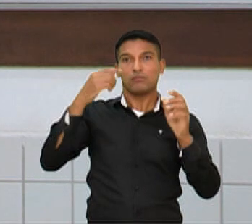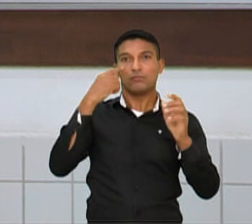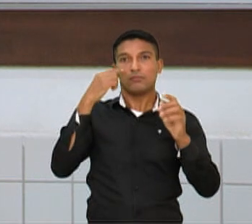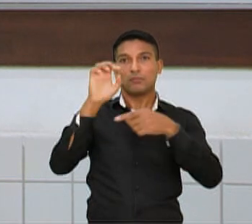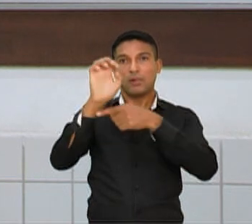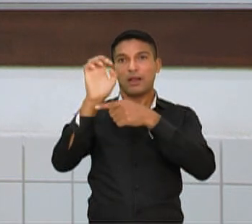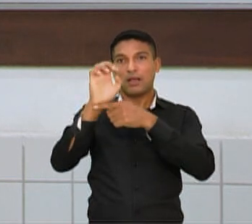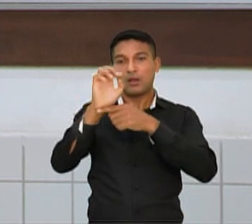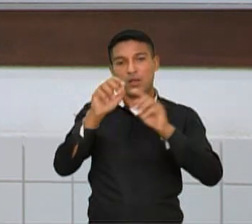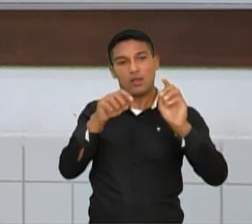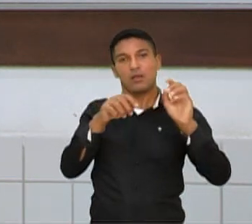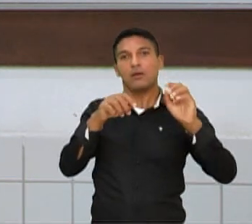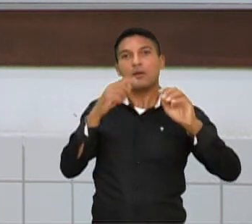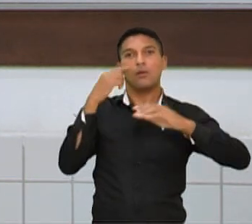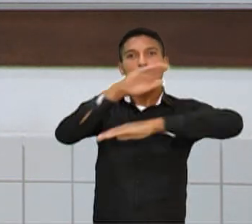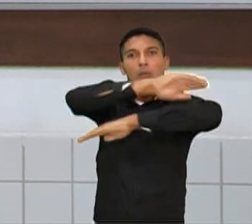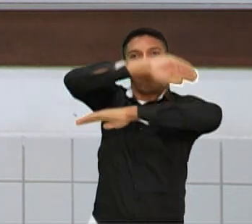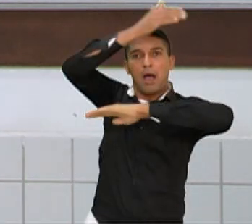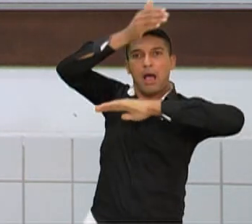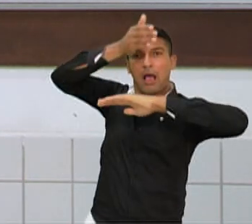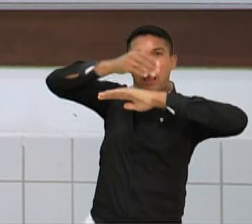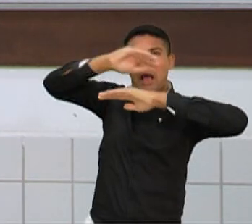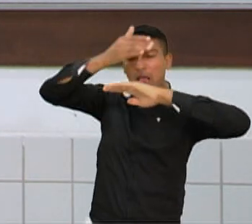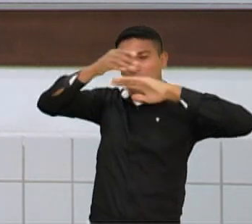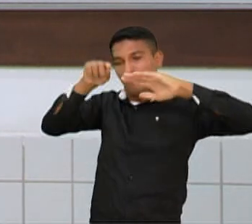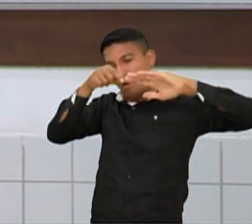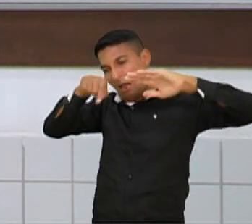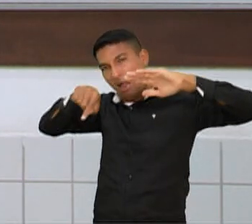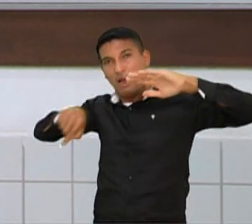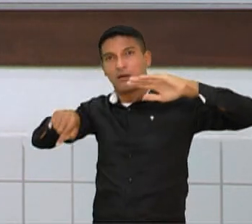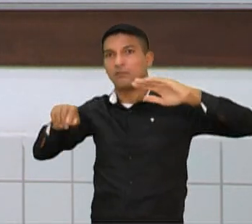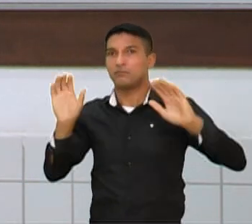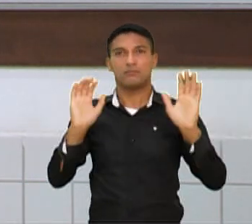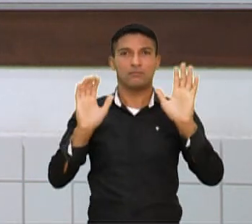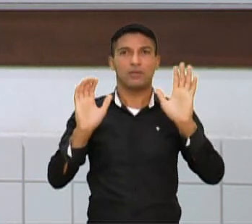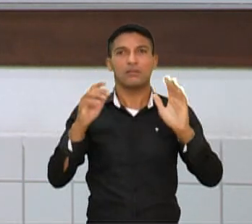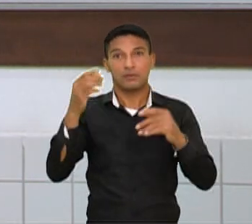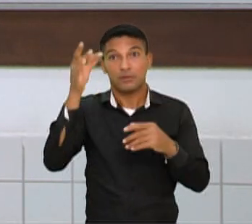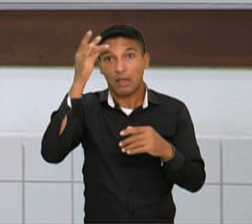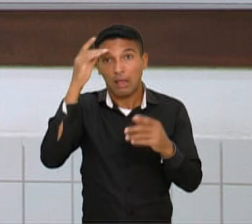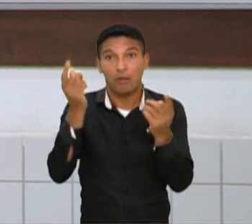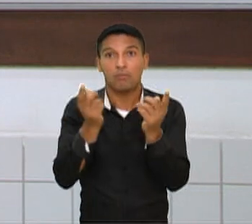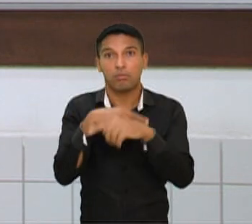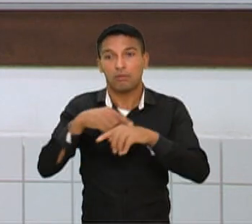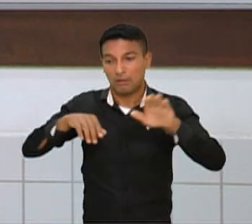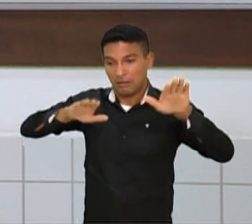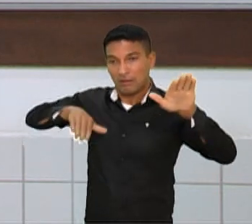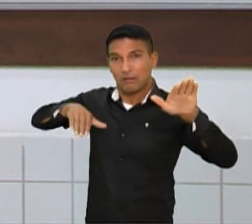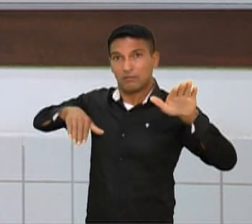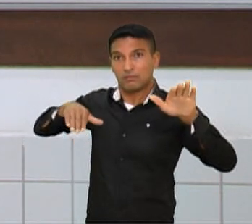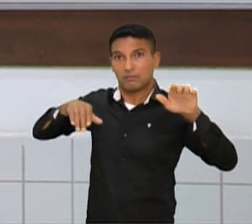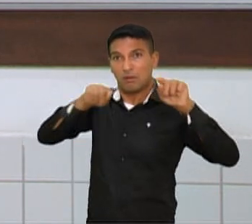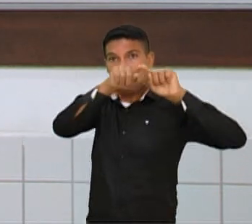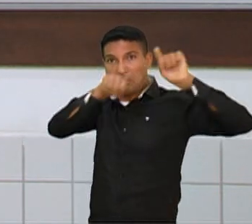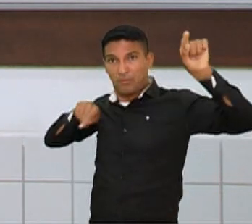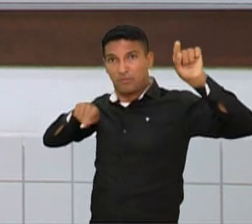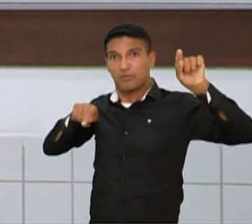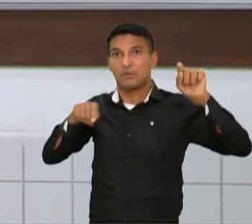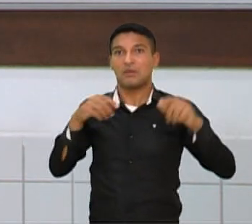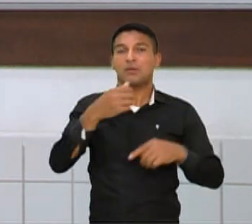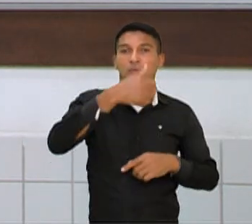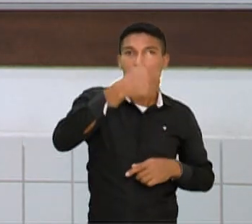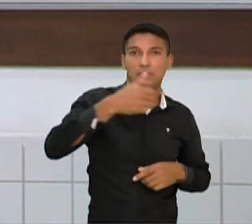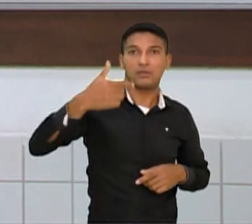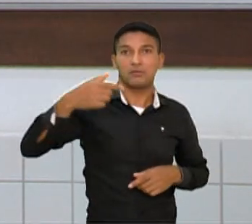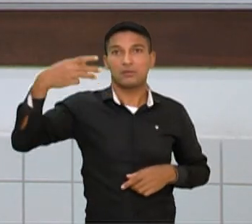sua cabeça você tem um processo de formação ao contrário, achando que é litoral, primeiro, segundo e terceiro planalto. Já